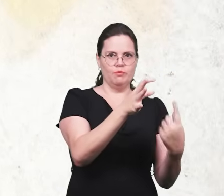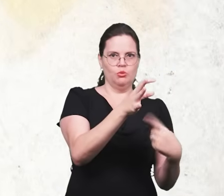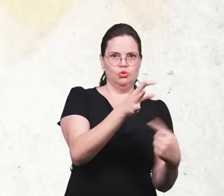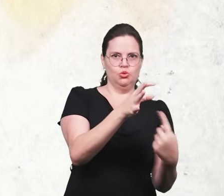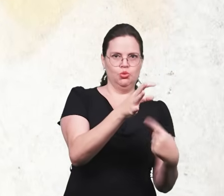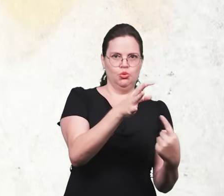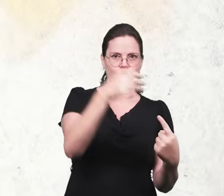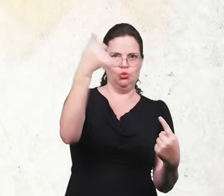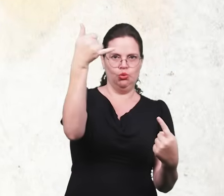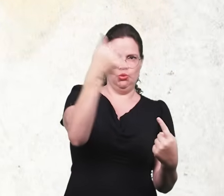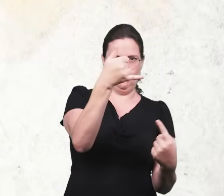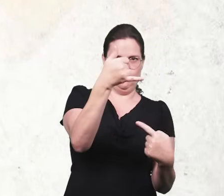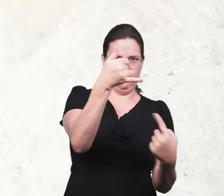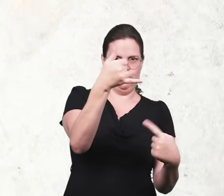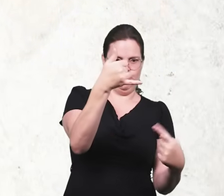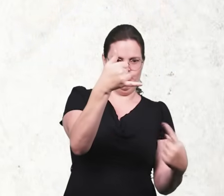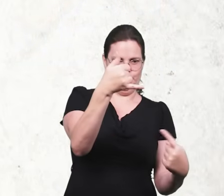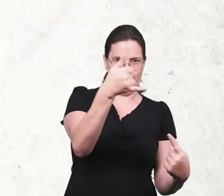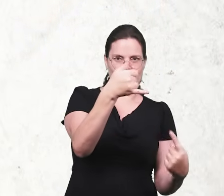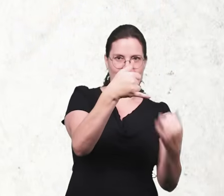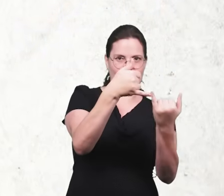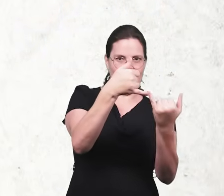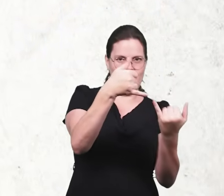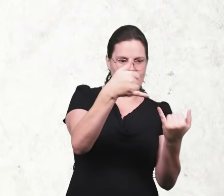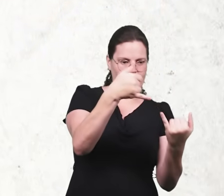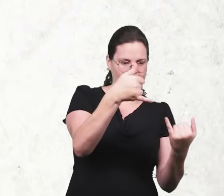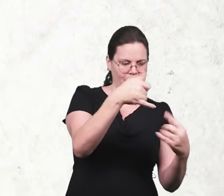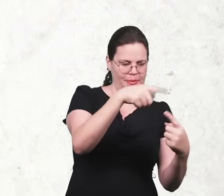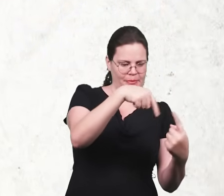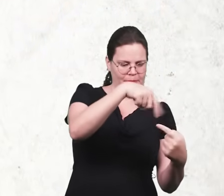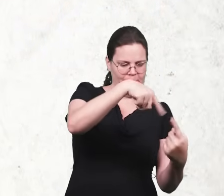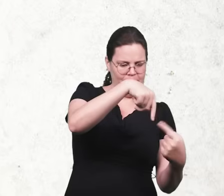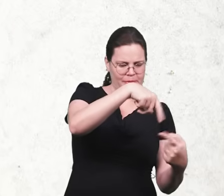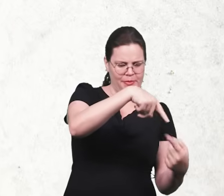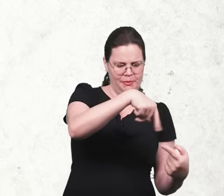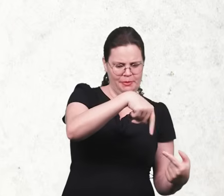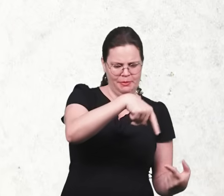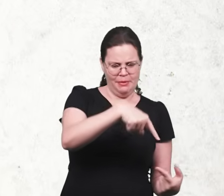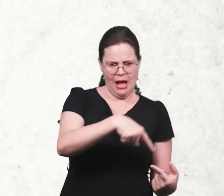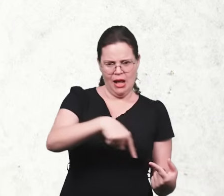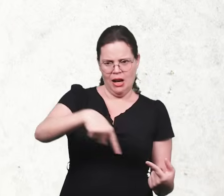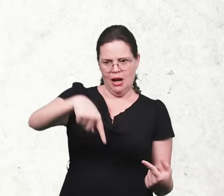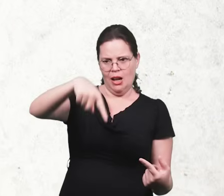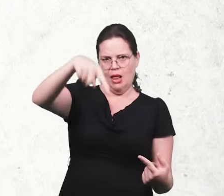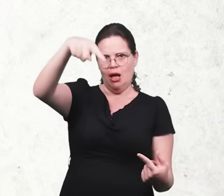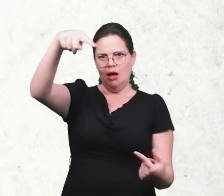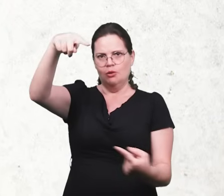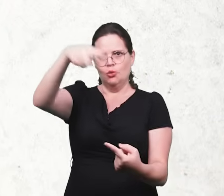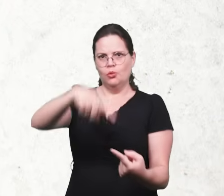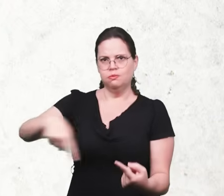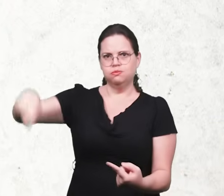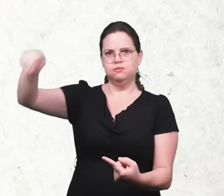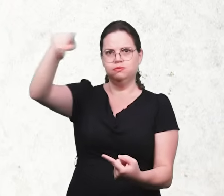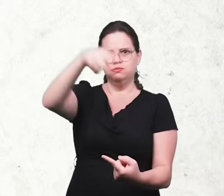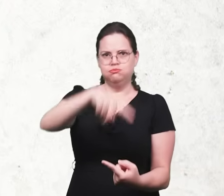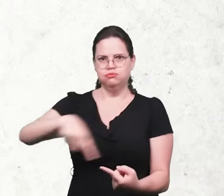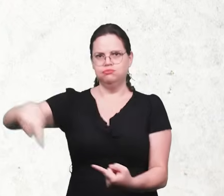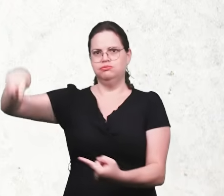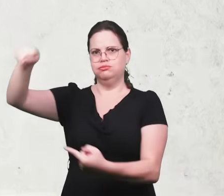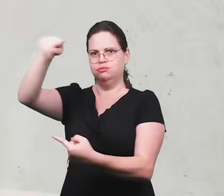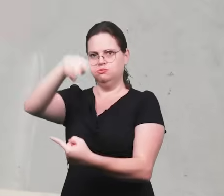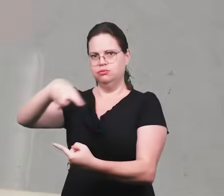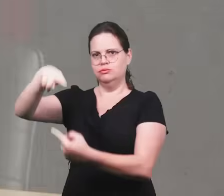o fuso iniciava e a roca dava continuidade, era o que de fato fazia com que o tecido tomasse